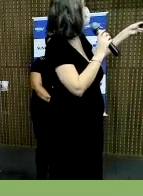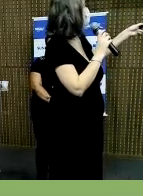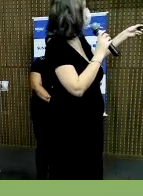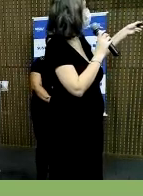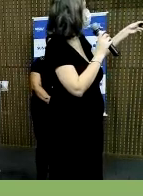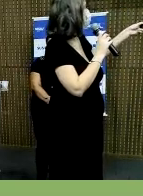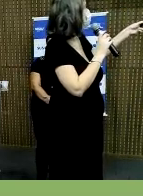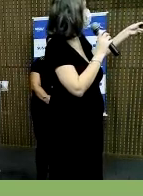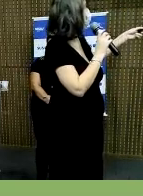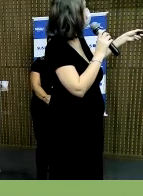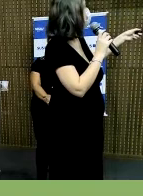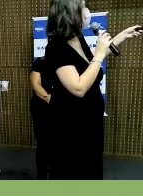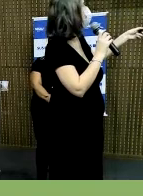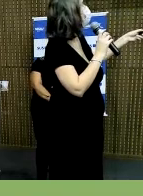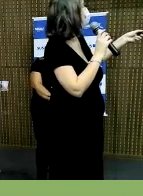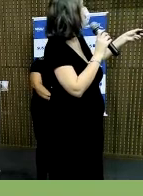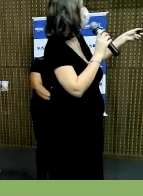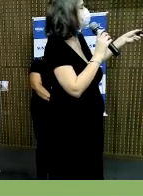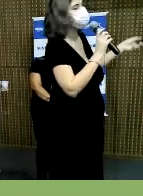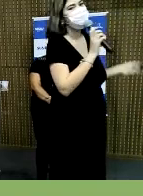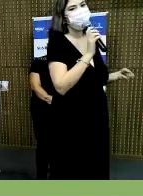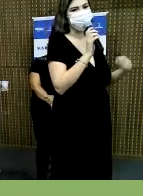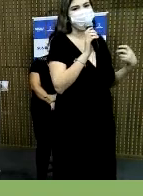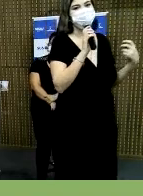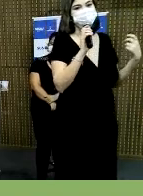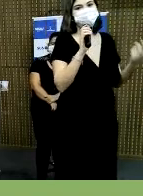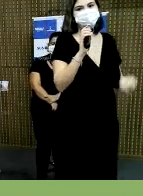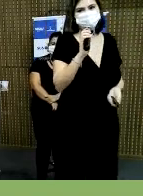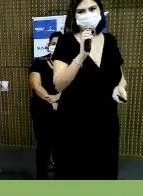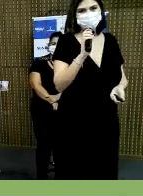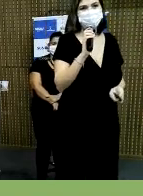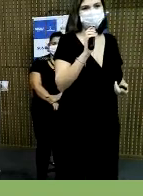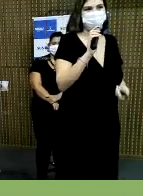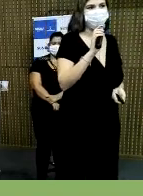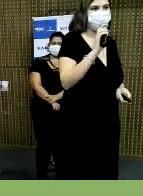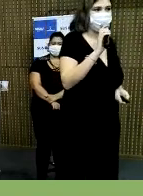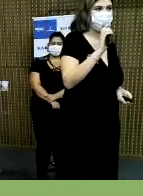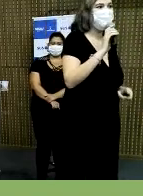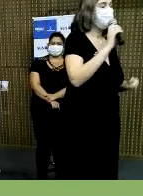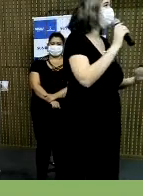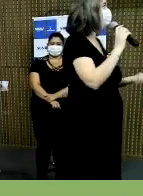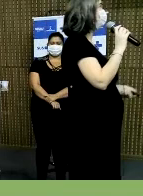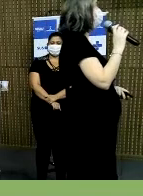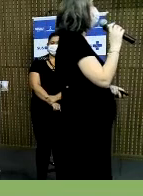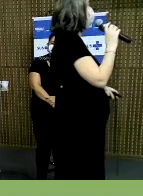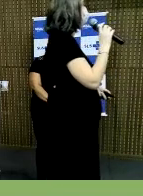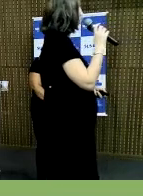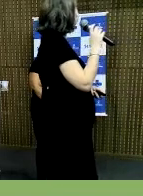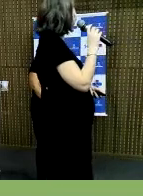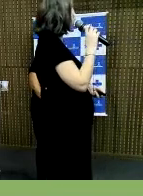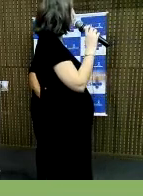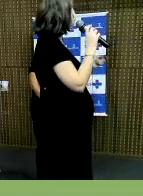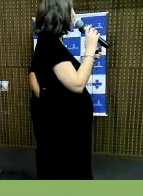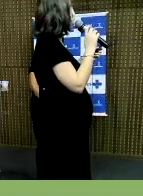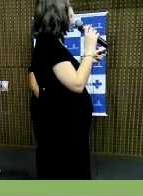valores. Aqui 1% para enfermagem, médico 43%. Mas nós estamos buscando melhorar este valor através de ações